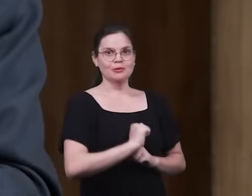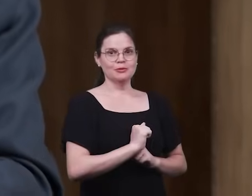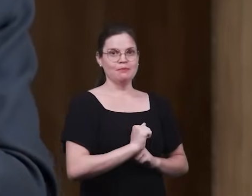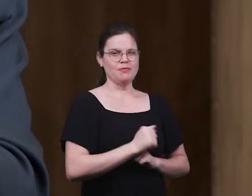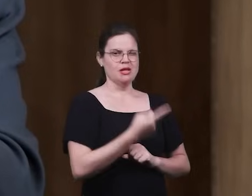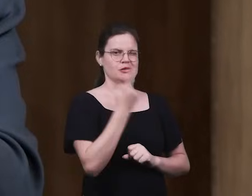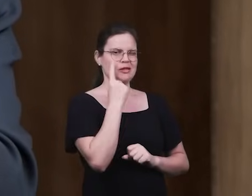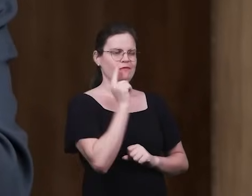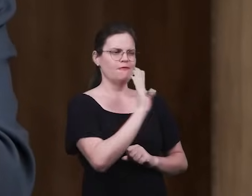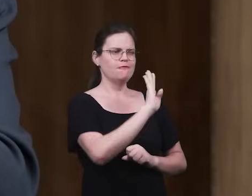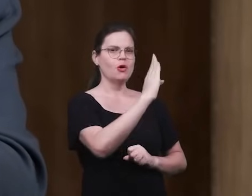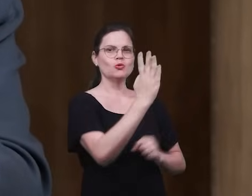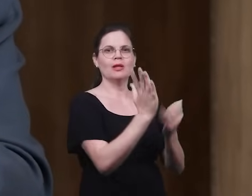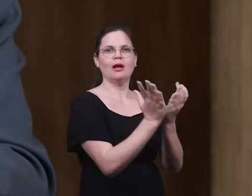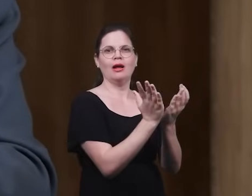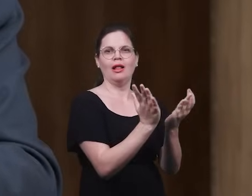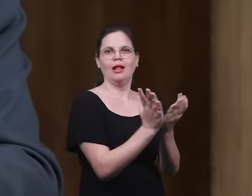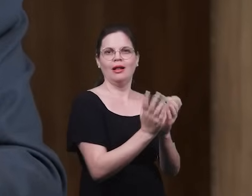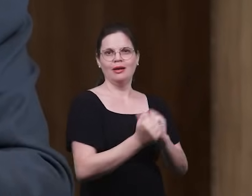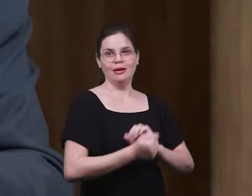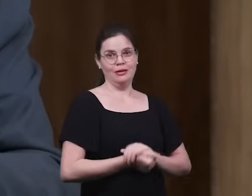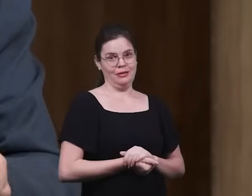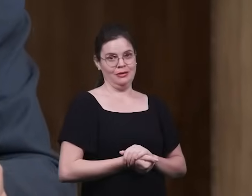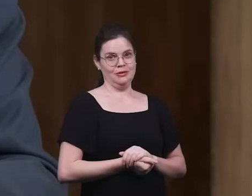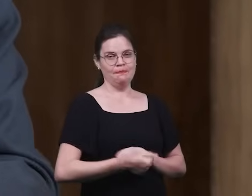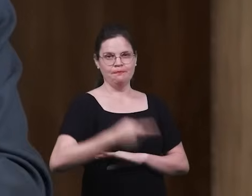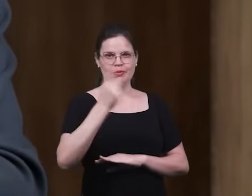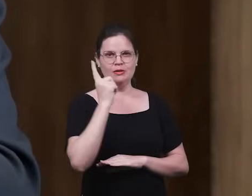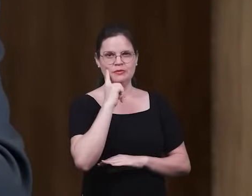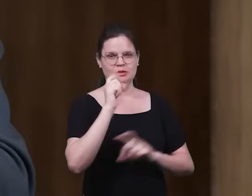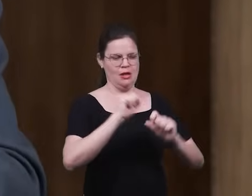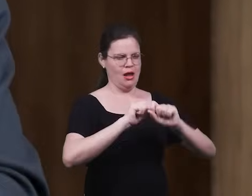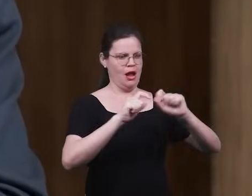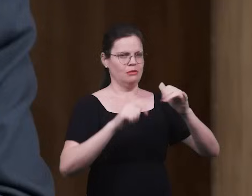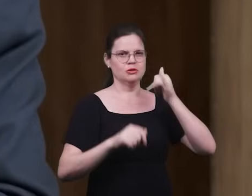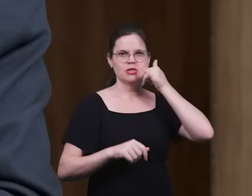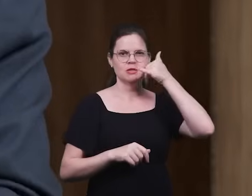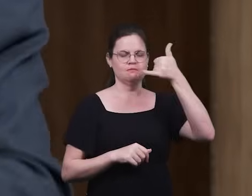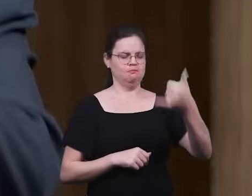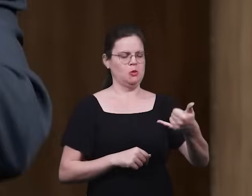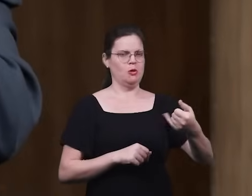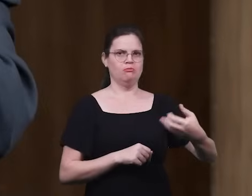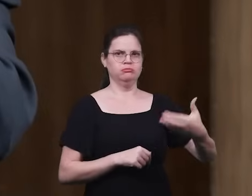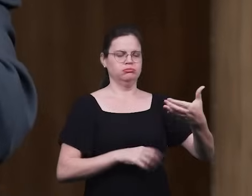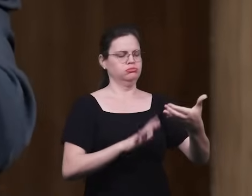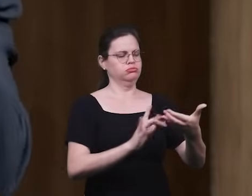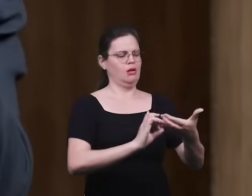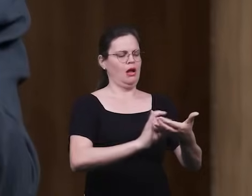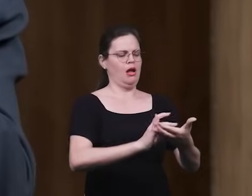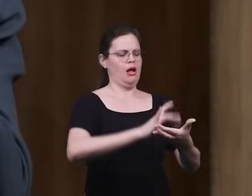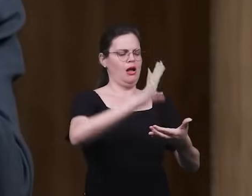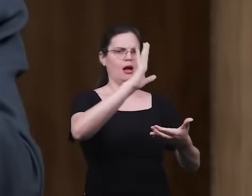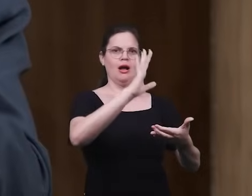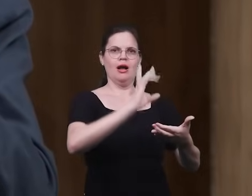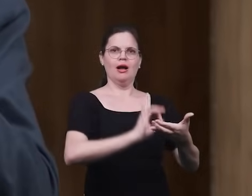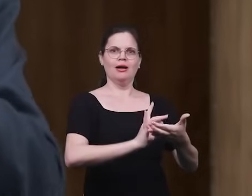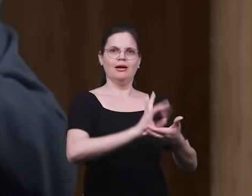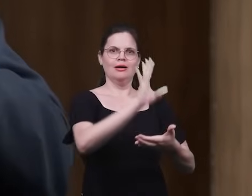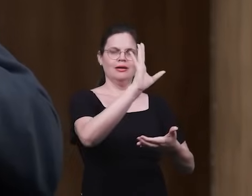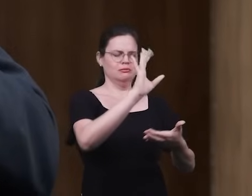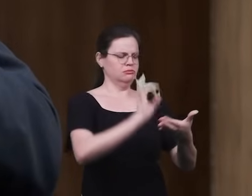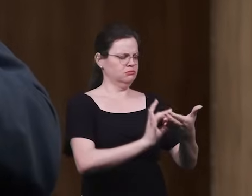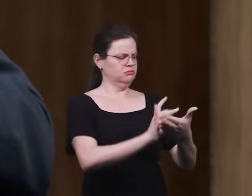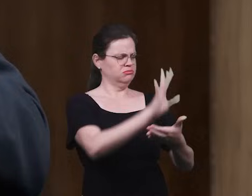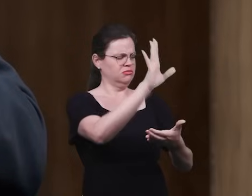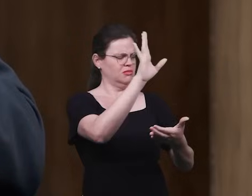abre você pega aqui um um um um um telefone celular ou qualquer coisa parecida você vai na internet